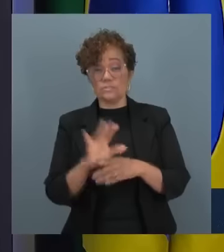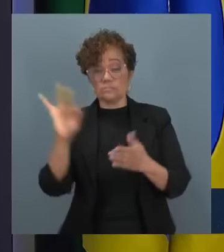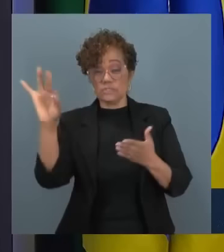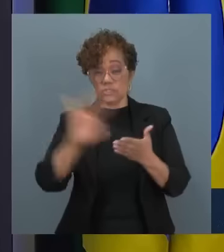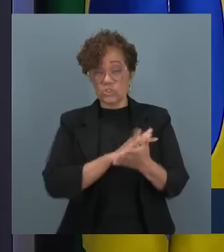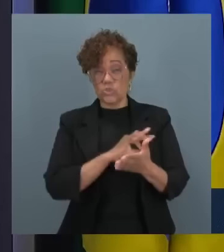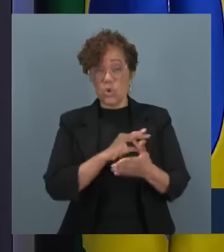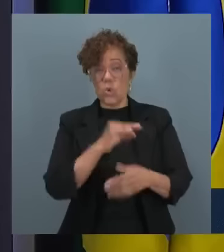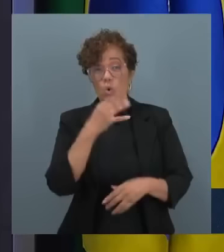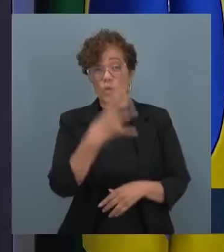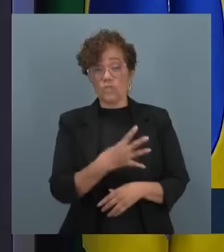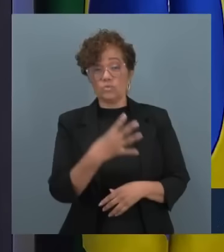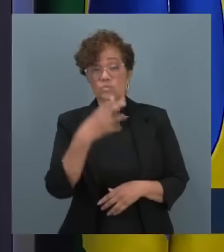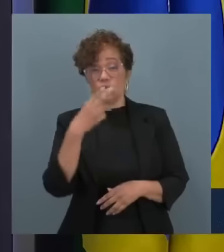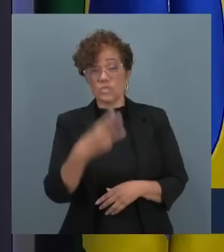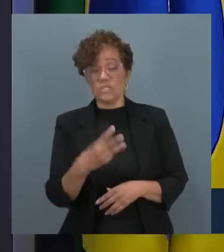Decreto